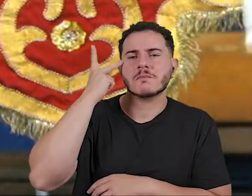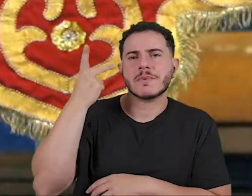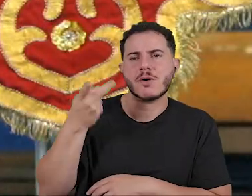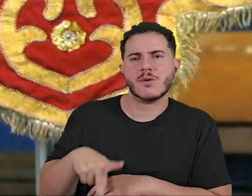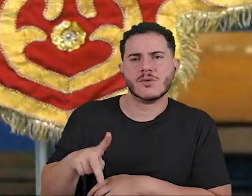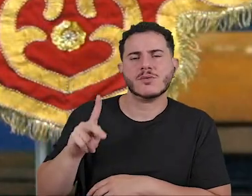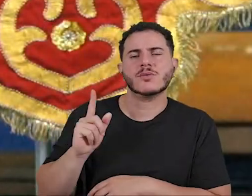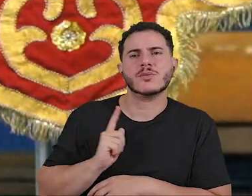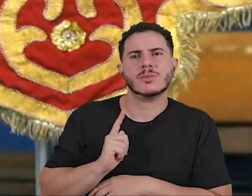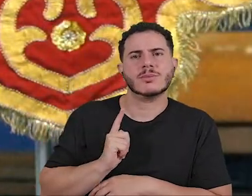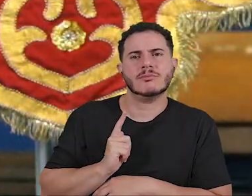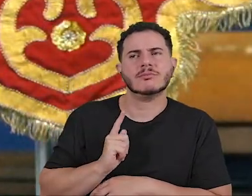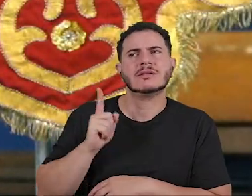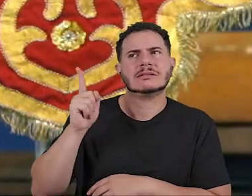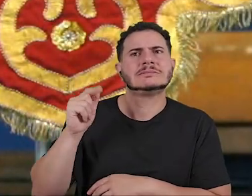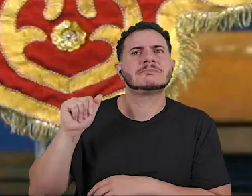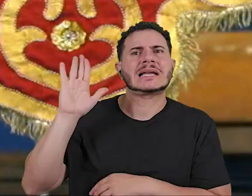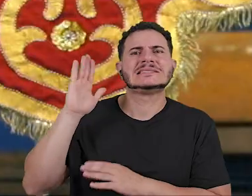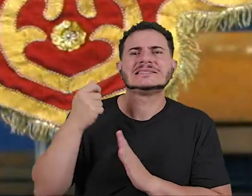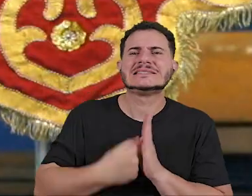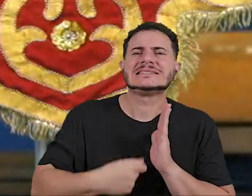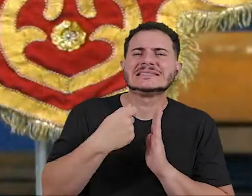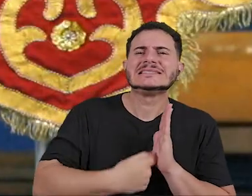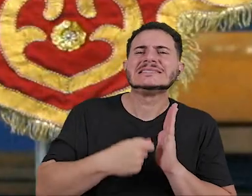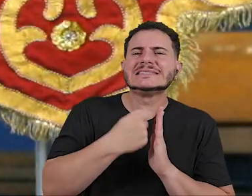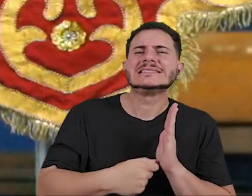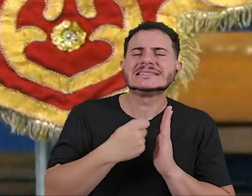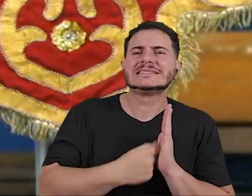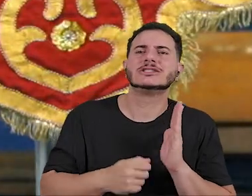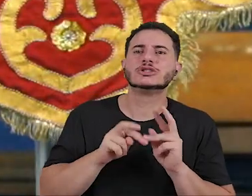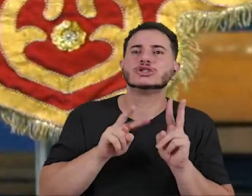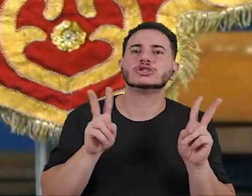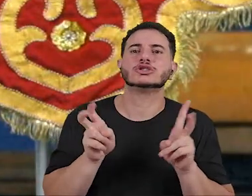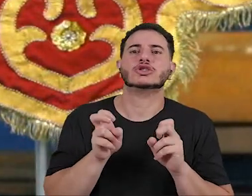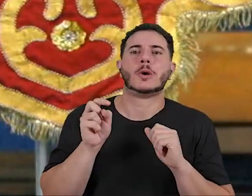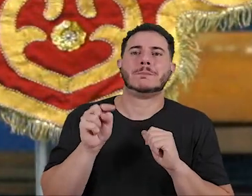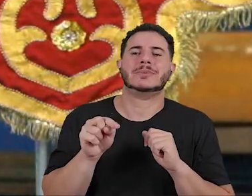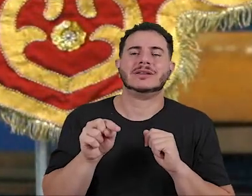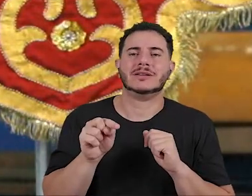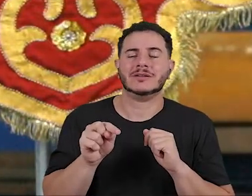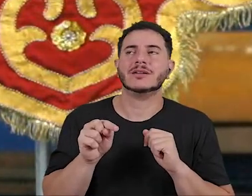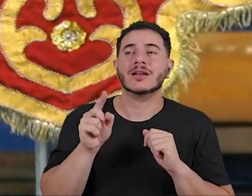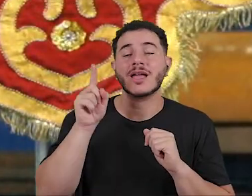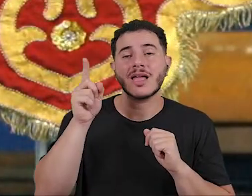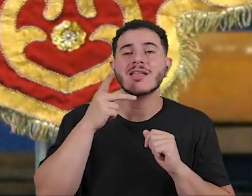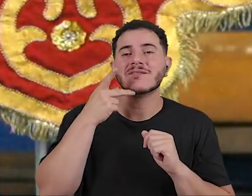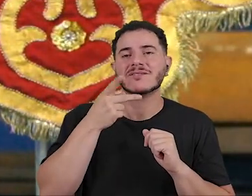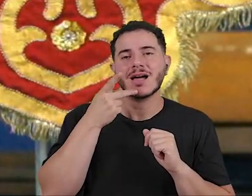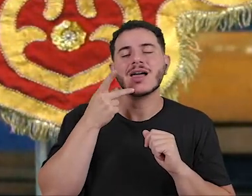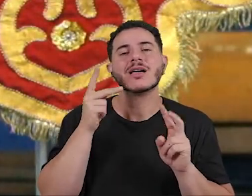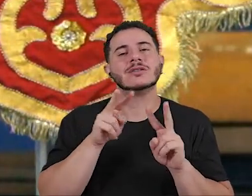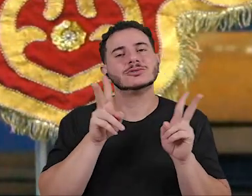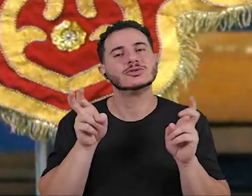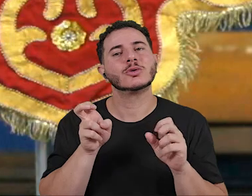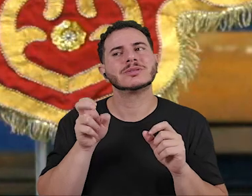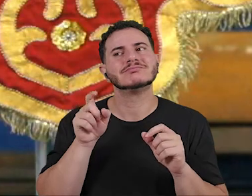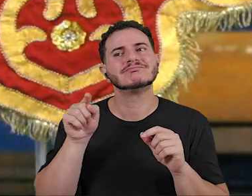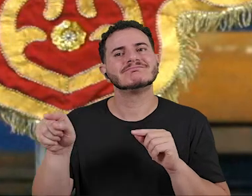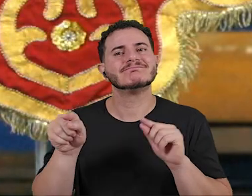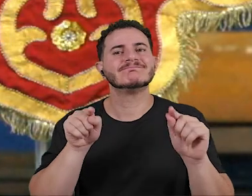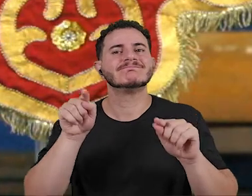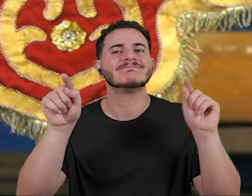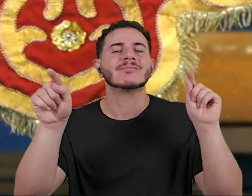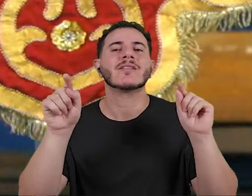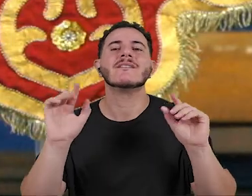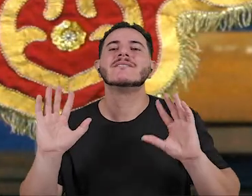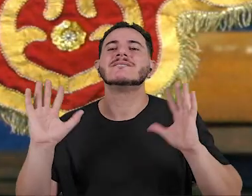sobre isso, ela começa a apontar essas semelhanças das festas com cortejos. Então, pelo